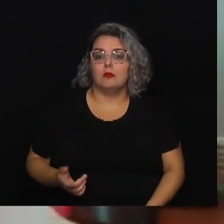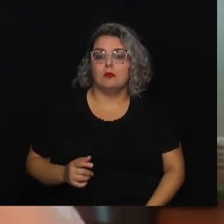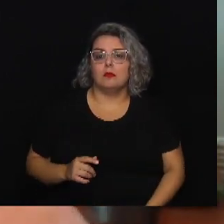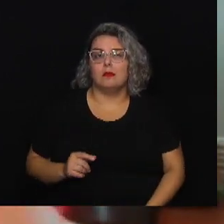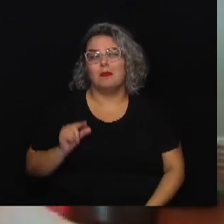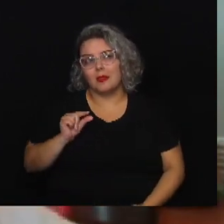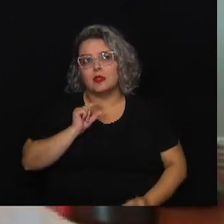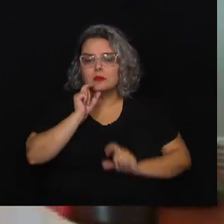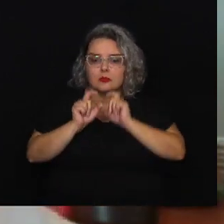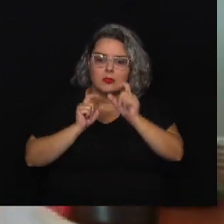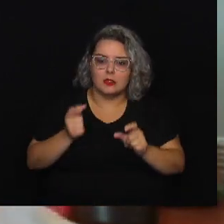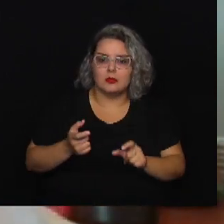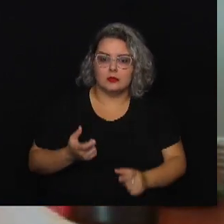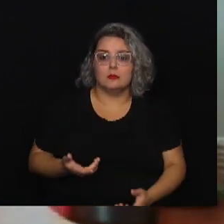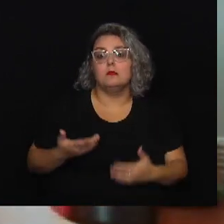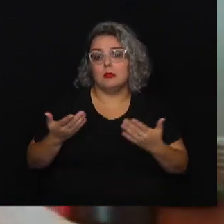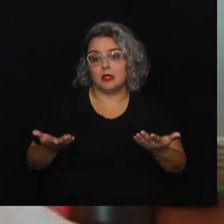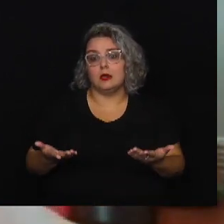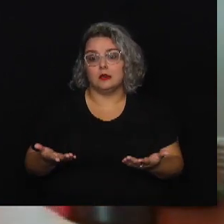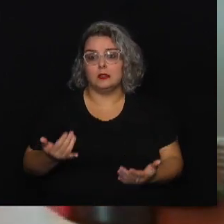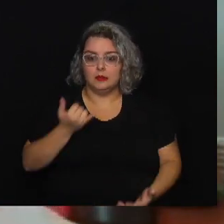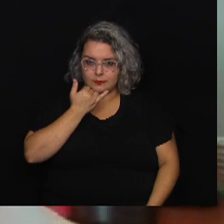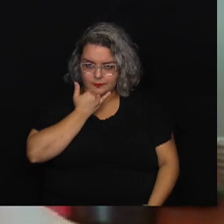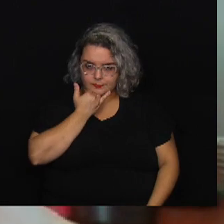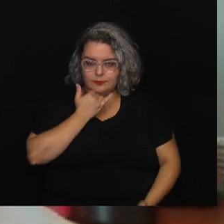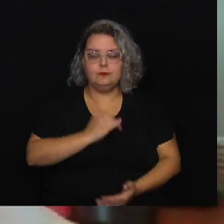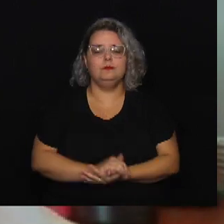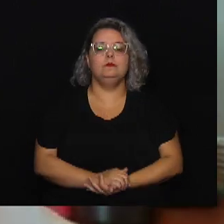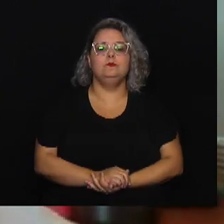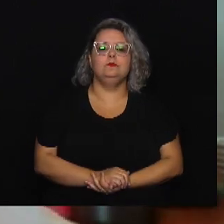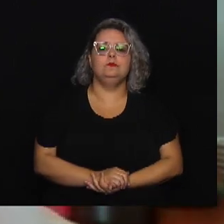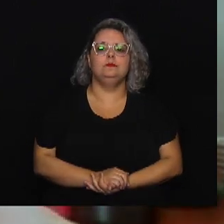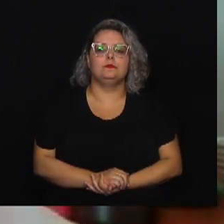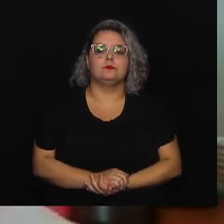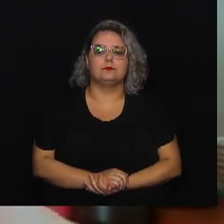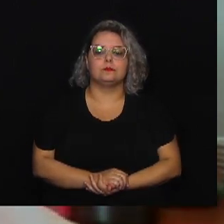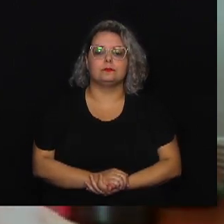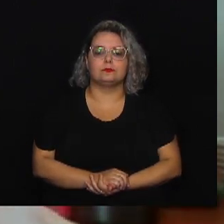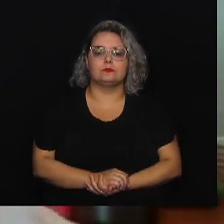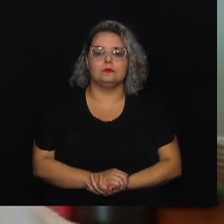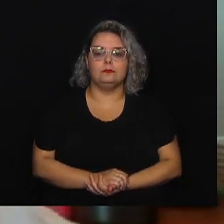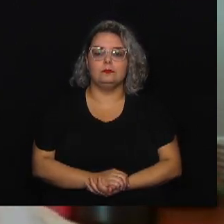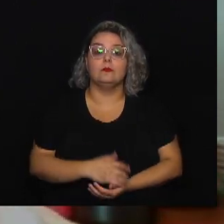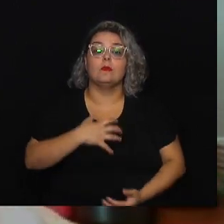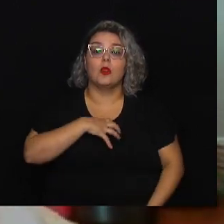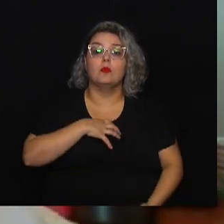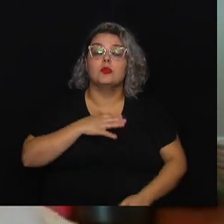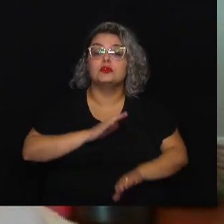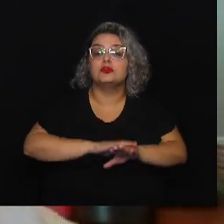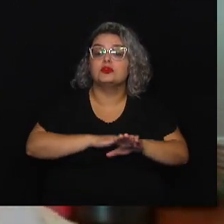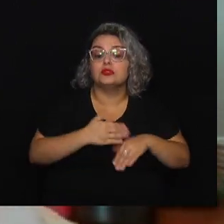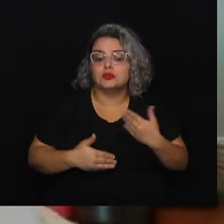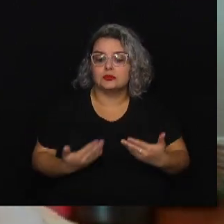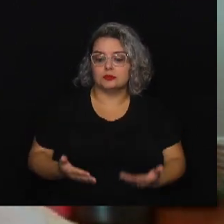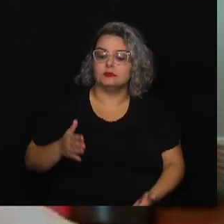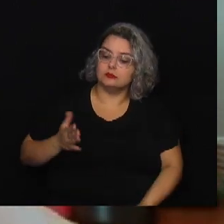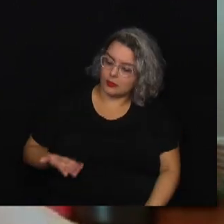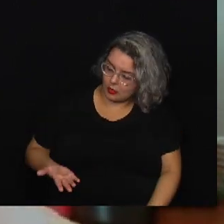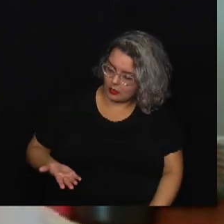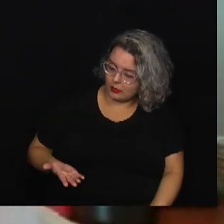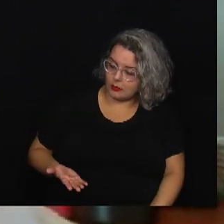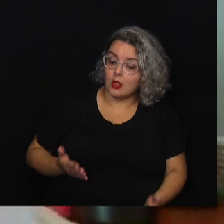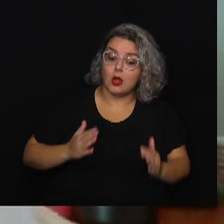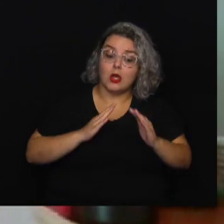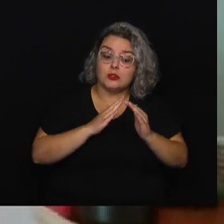mas perdão, pelo que eles vão, pela forma como vão agindo, olha, escola é